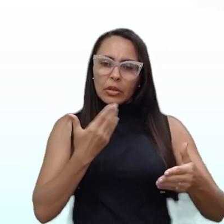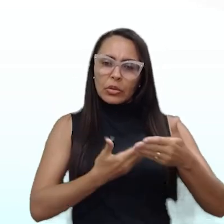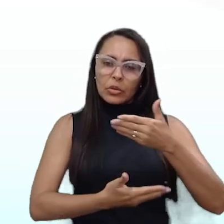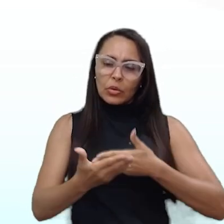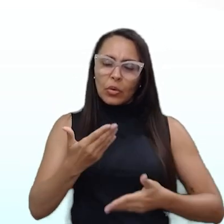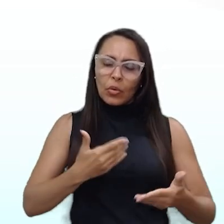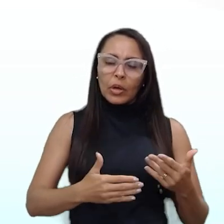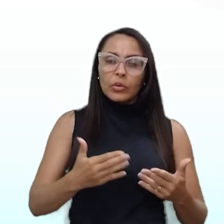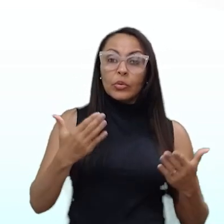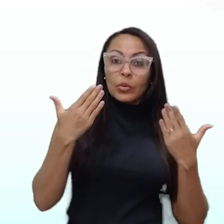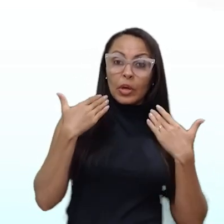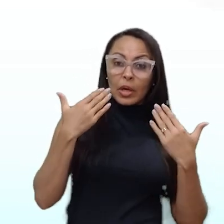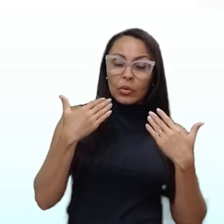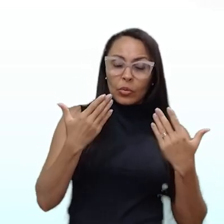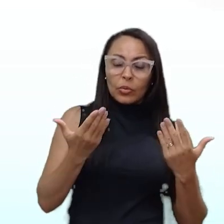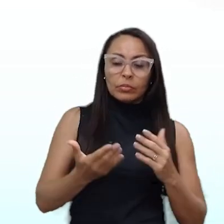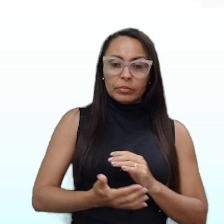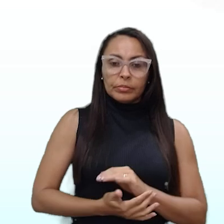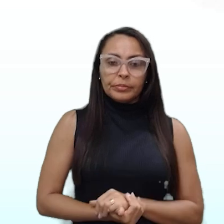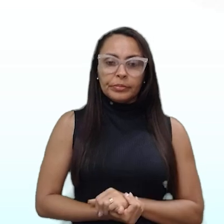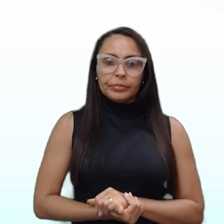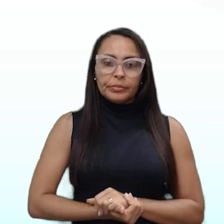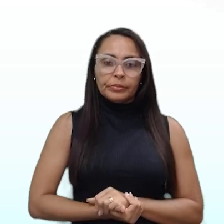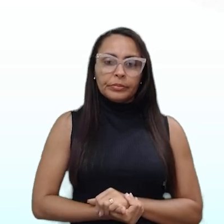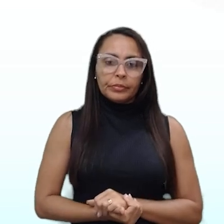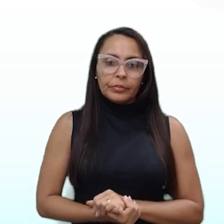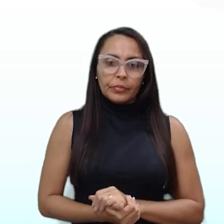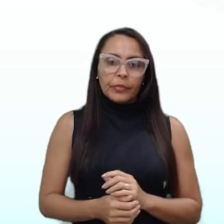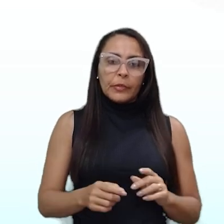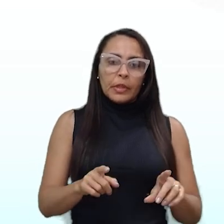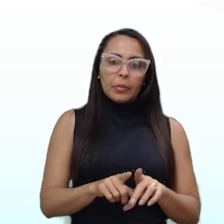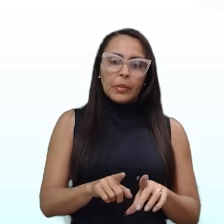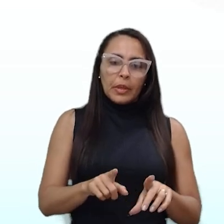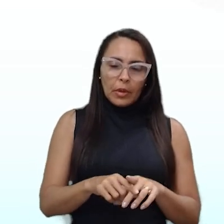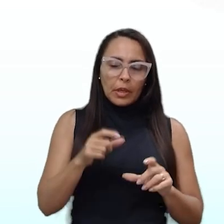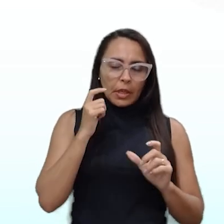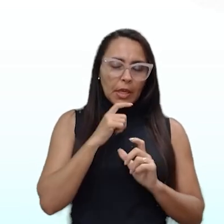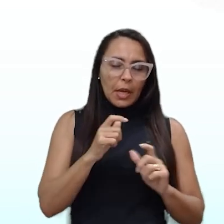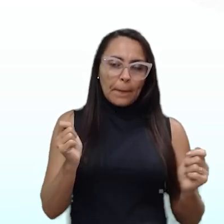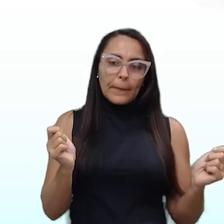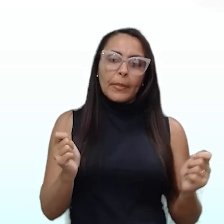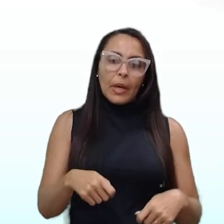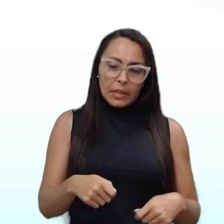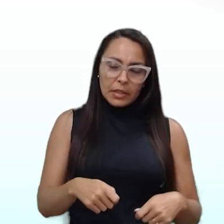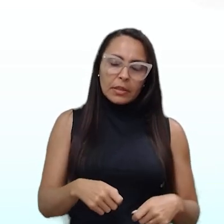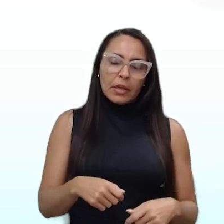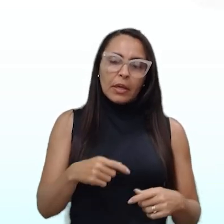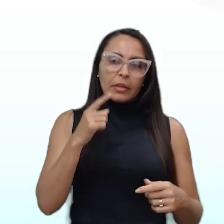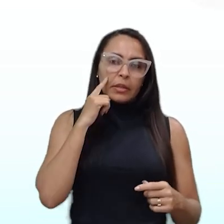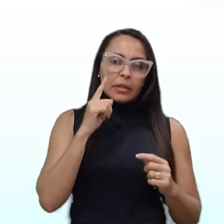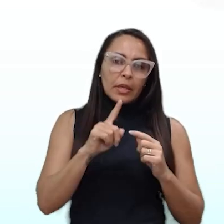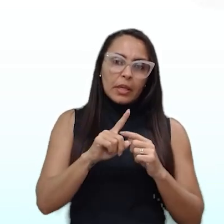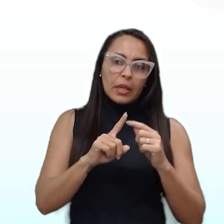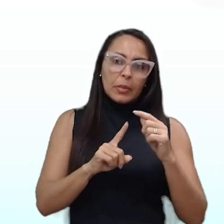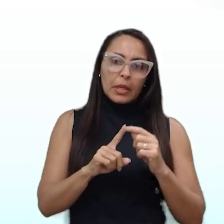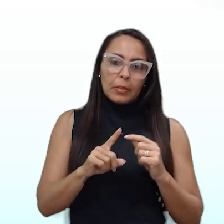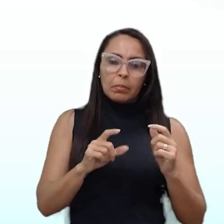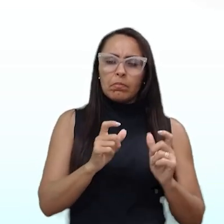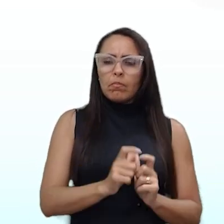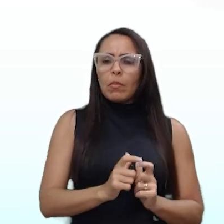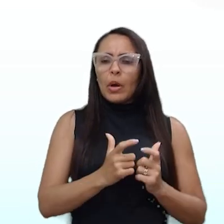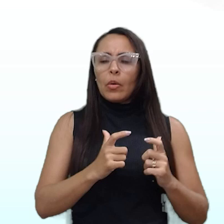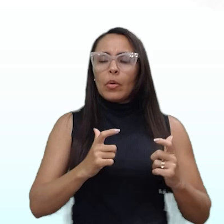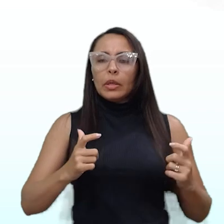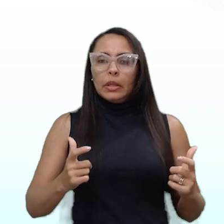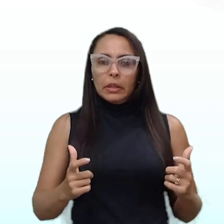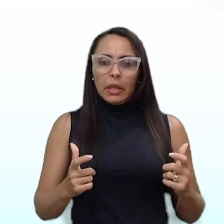do recipiente com o conteúdo interno. Assim que o corpo possui uma grande capacidade térmica, necessita de maior quantidade de calor